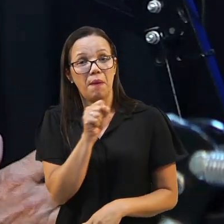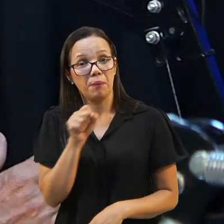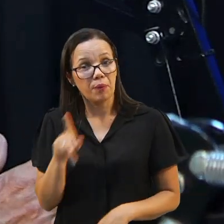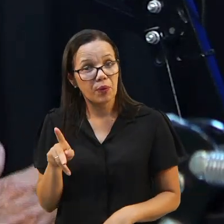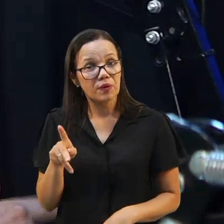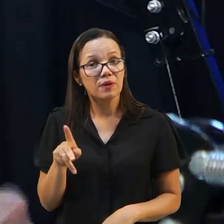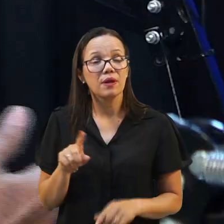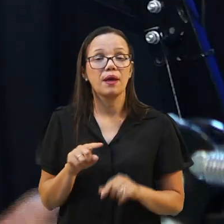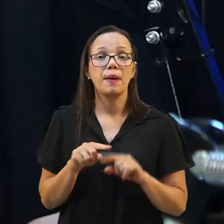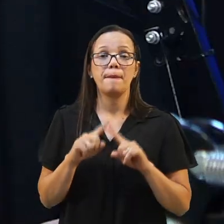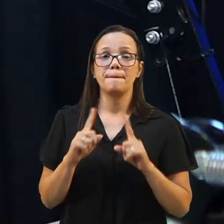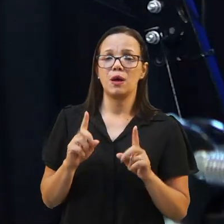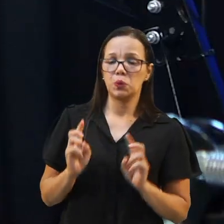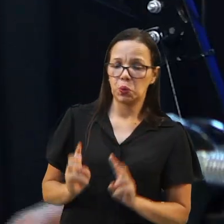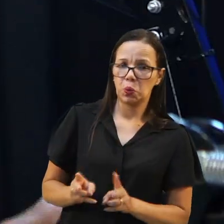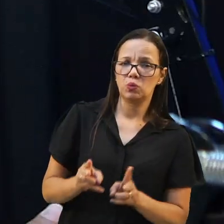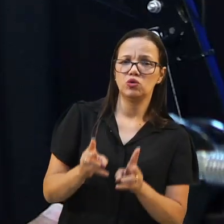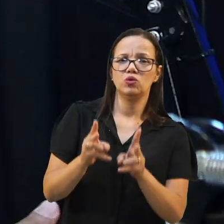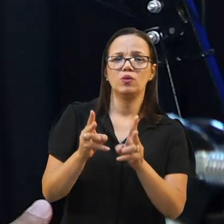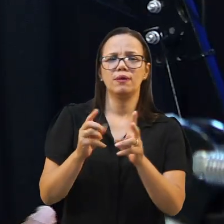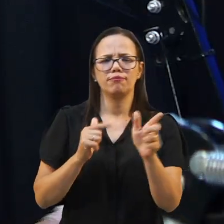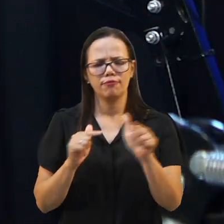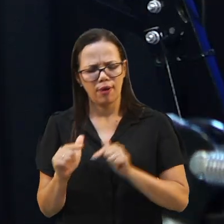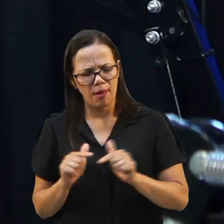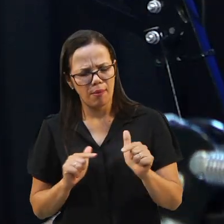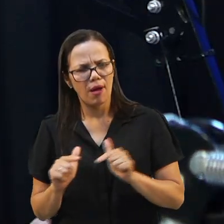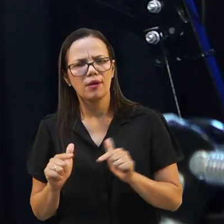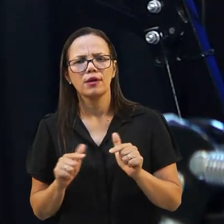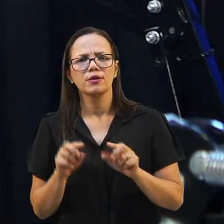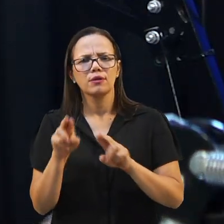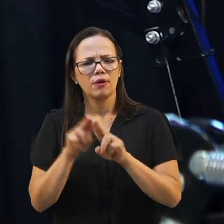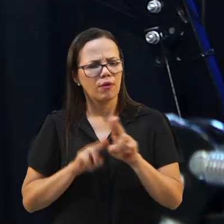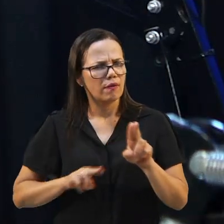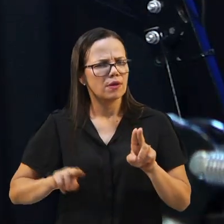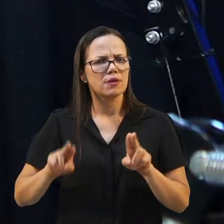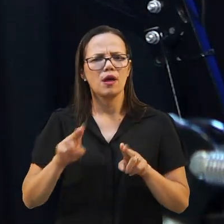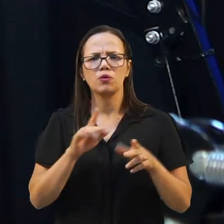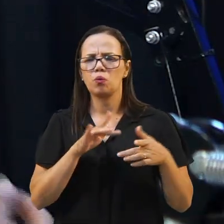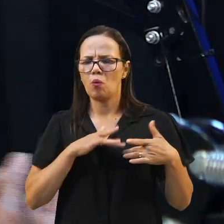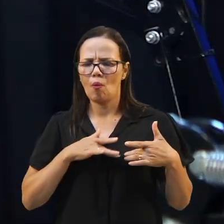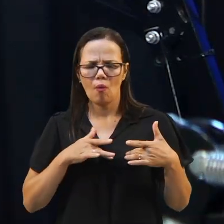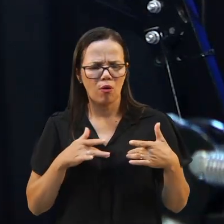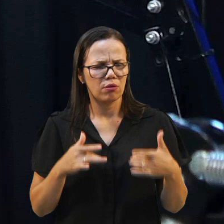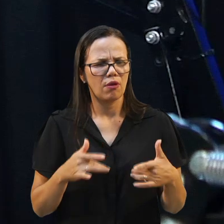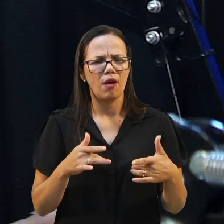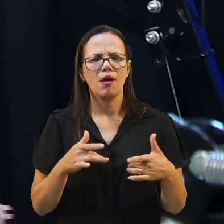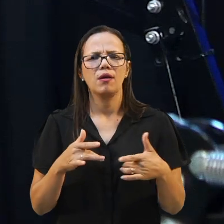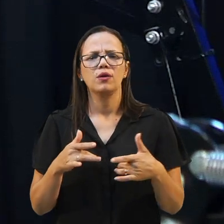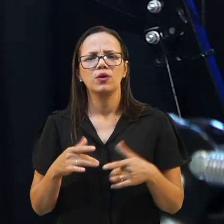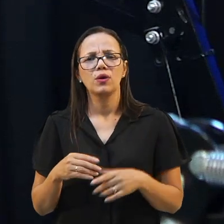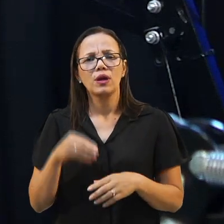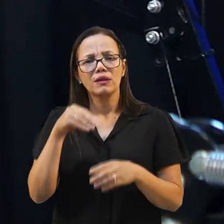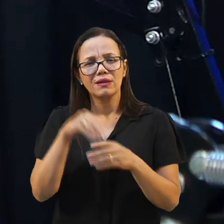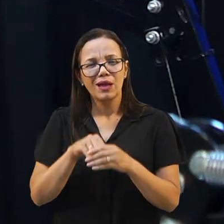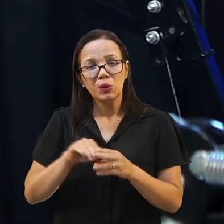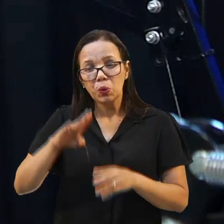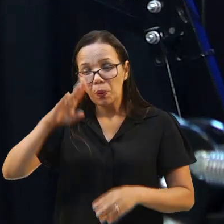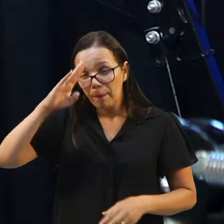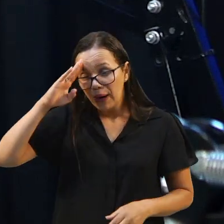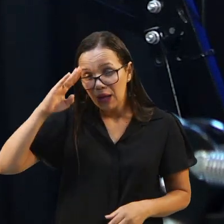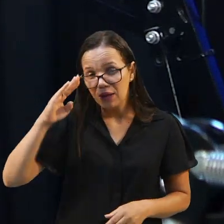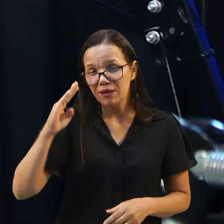aposentei, continuei depois de aposentado na universidade como voluntário, exatamente dentro desse